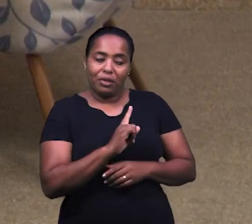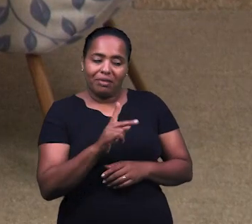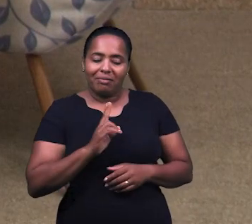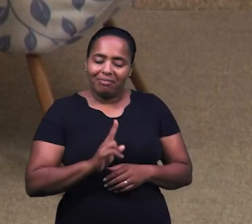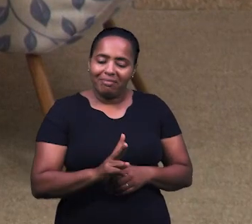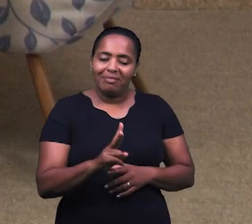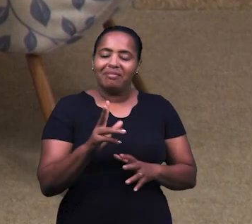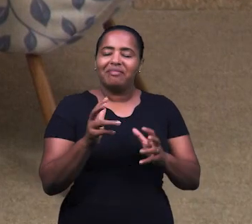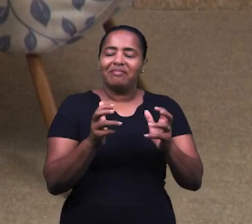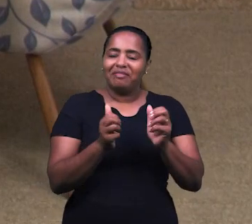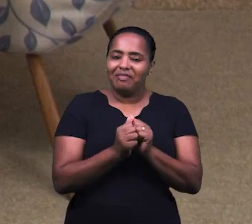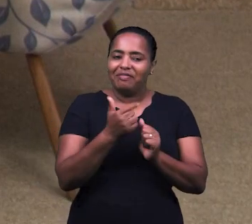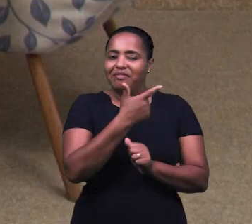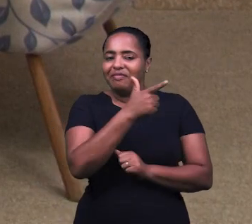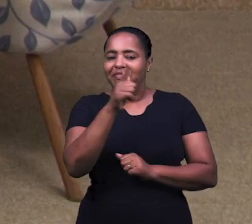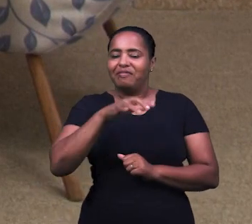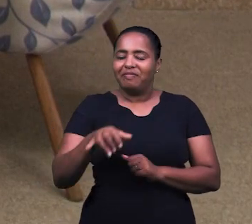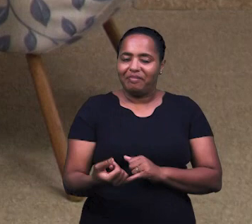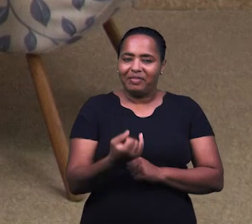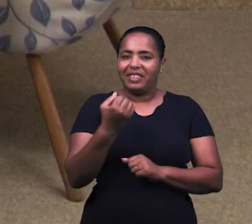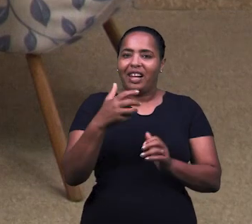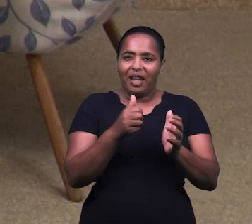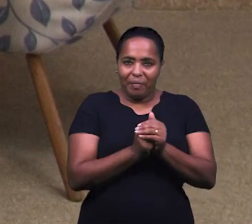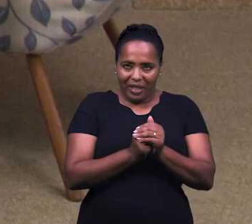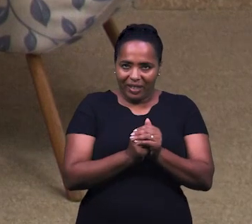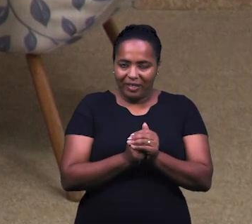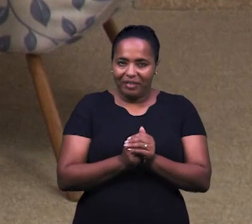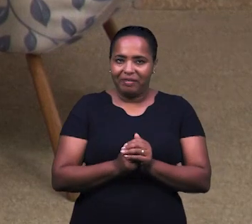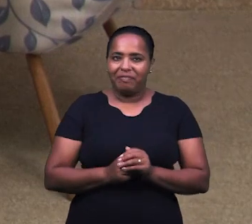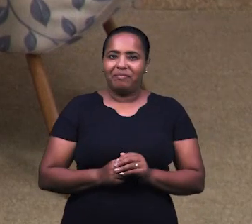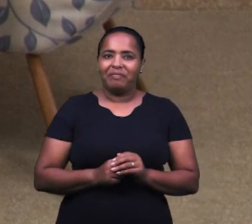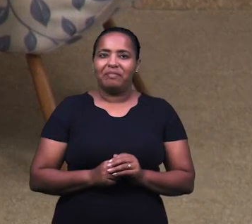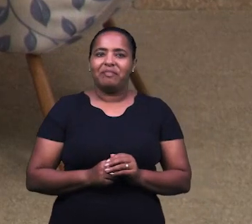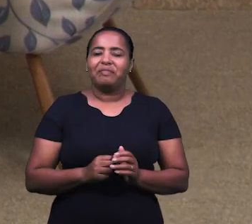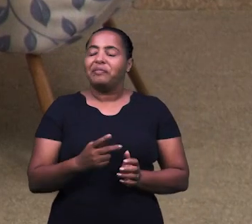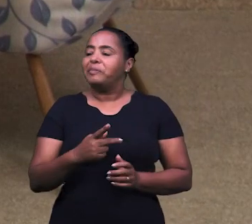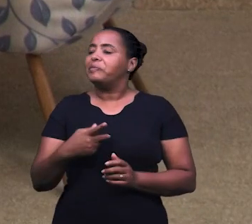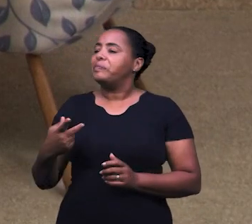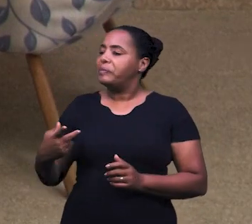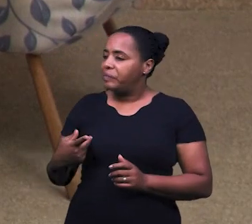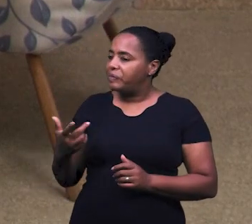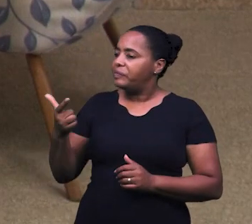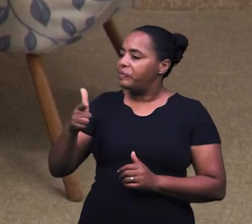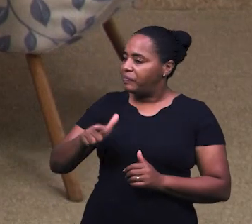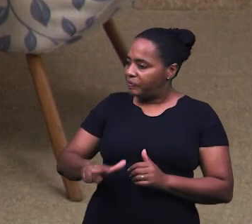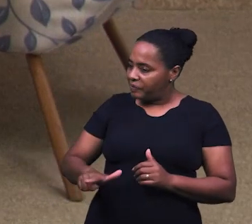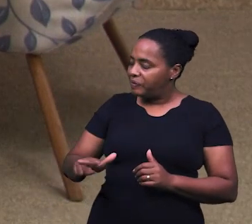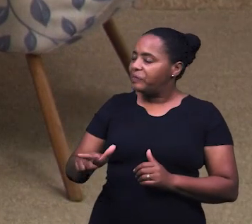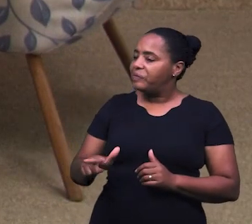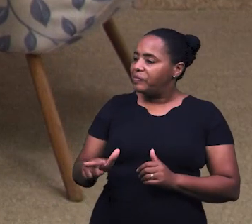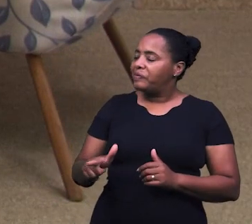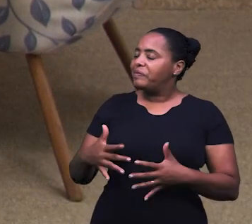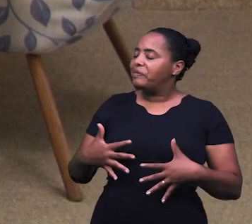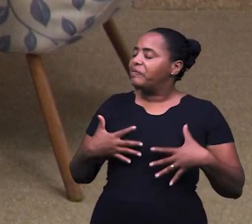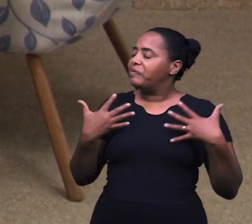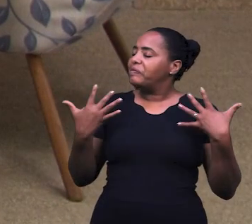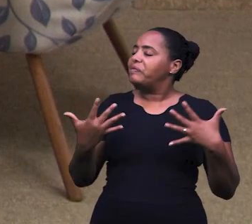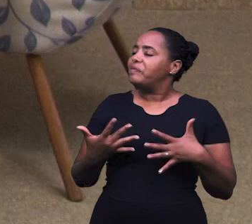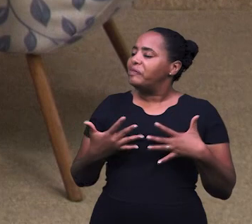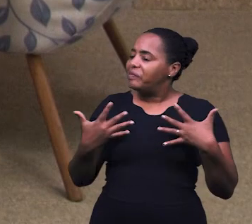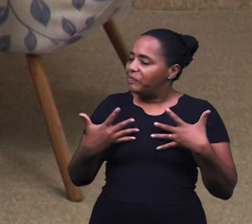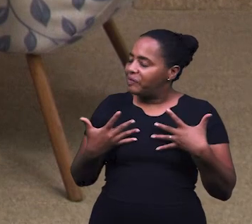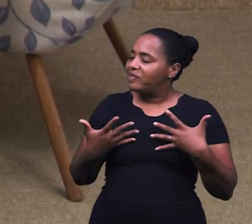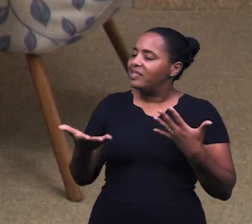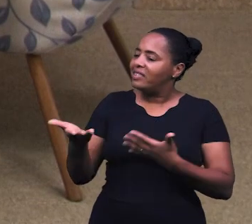o companheiro estará conosco aqui em outras oportunidades. Amém, querido? Pastor Walter Babel, mais uma vez eu falo que é uma